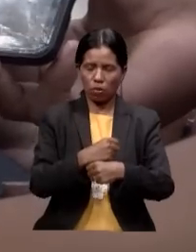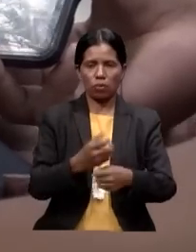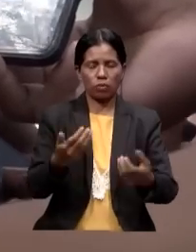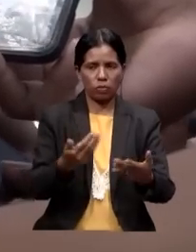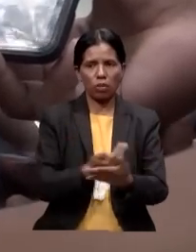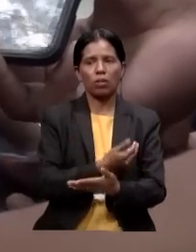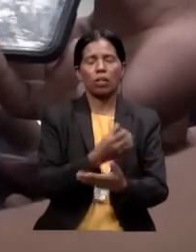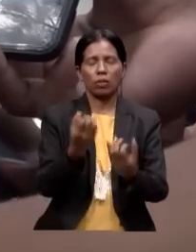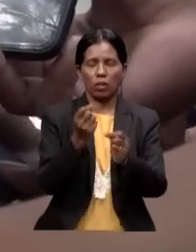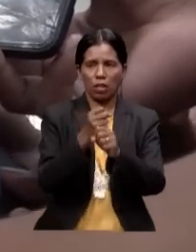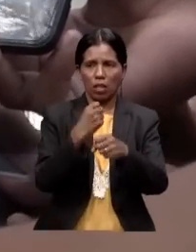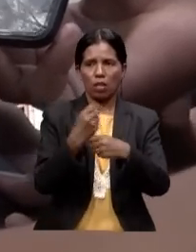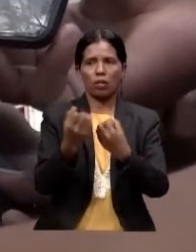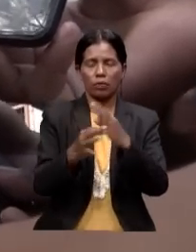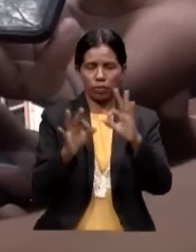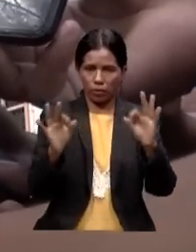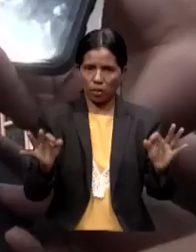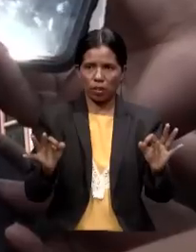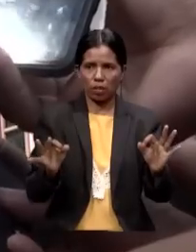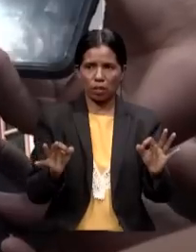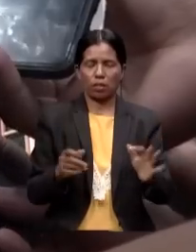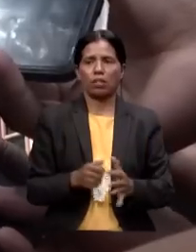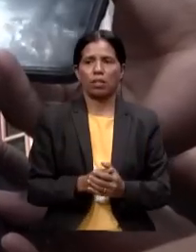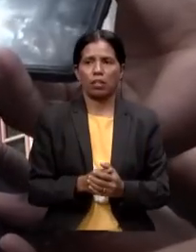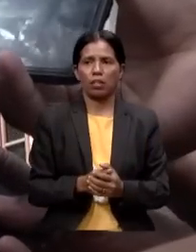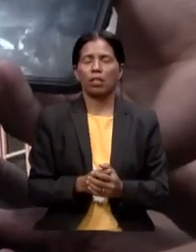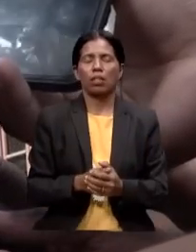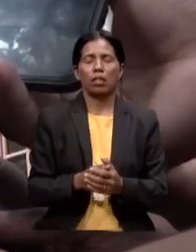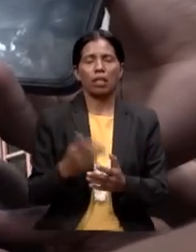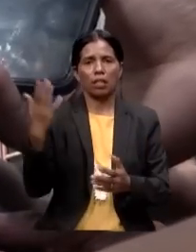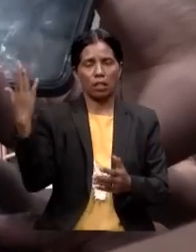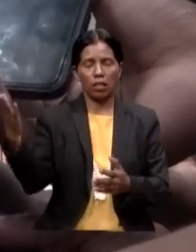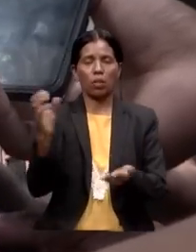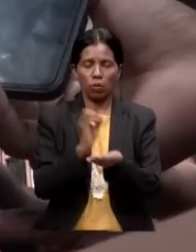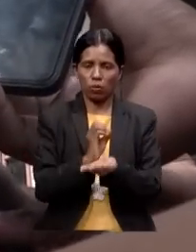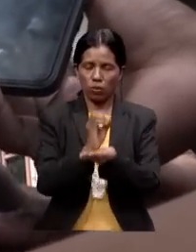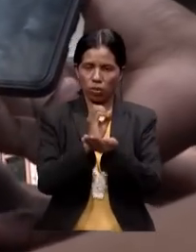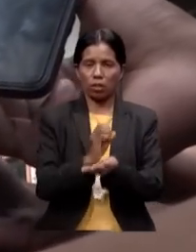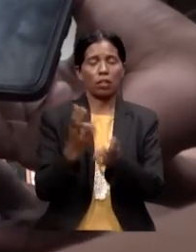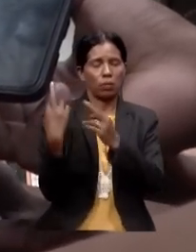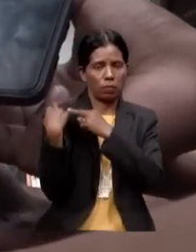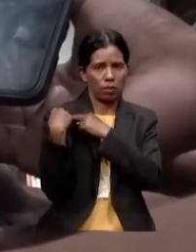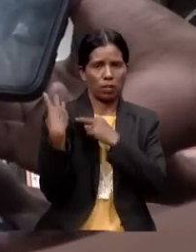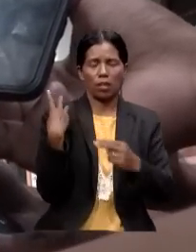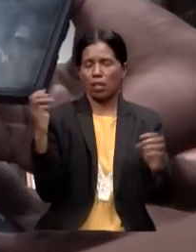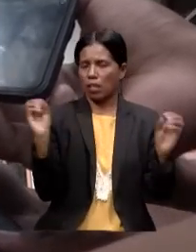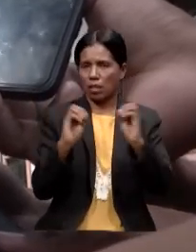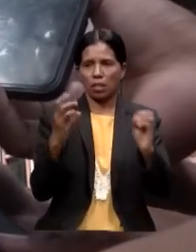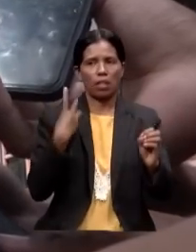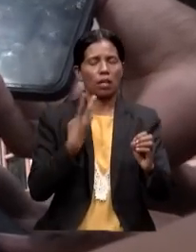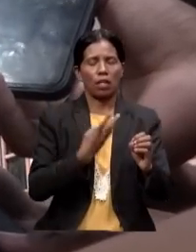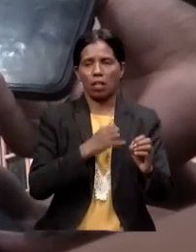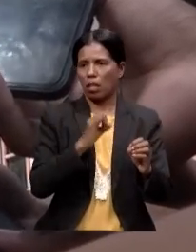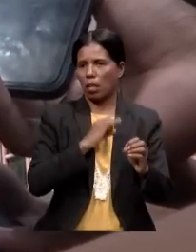halo gestau de operasau ne kan be raiwa ne nepe laiha laiha ami hanesa hau